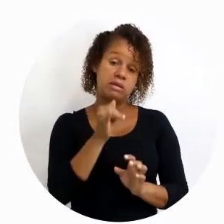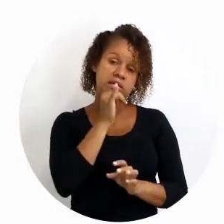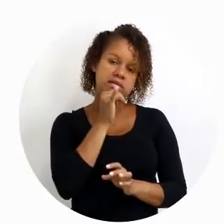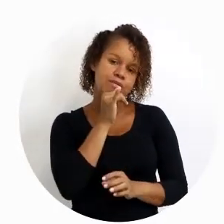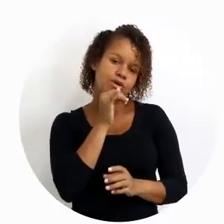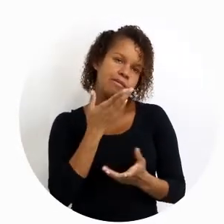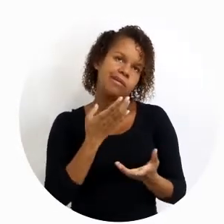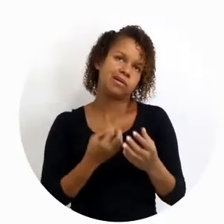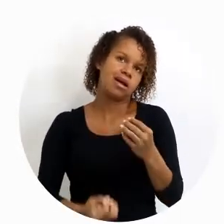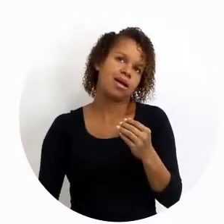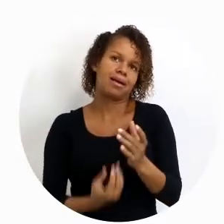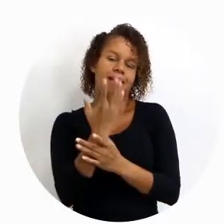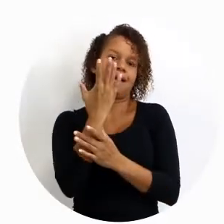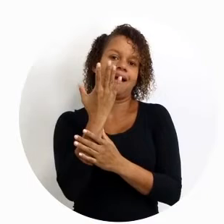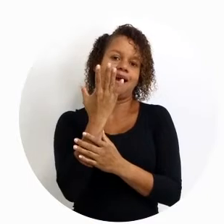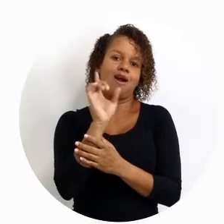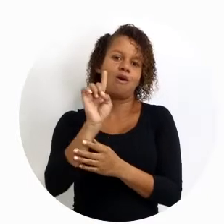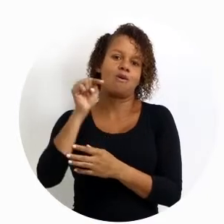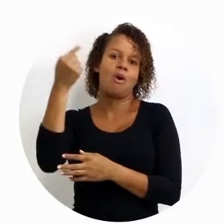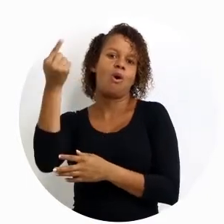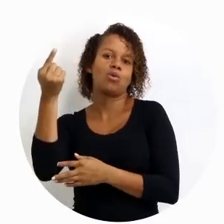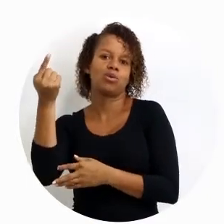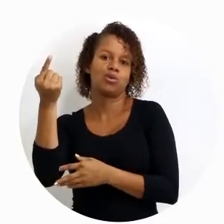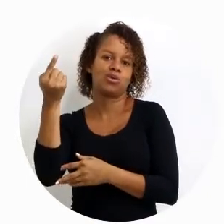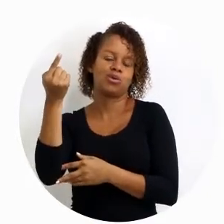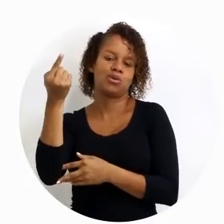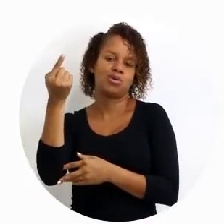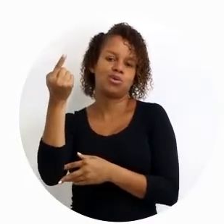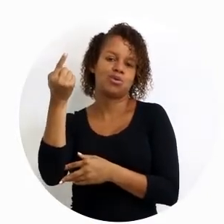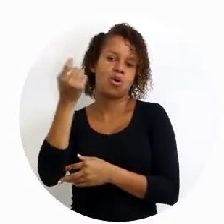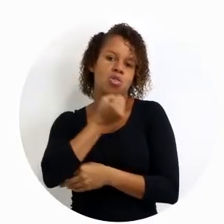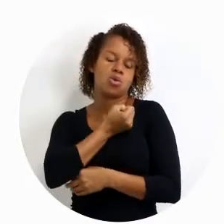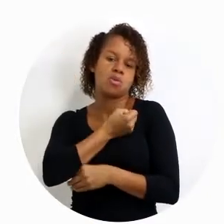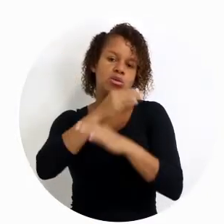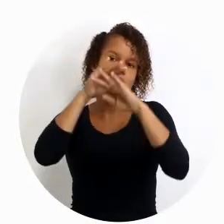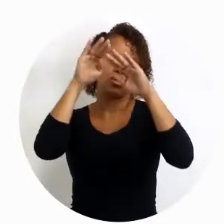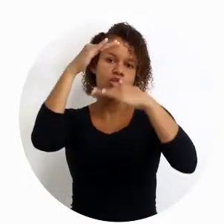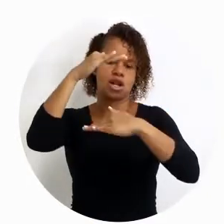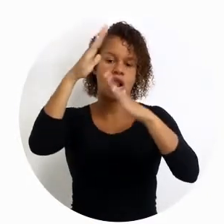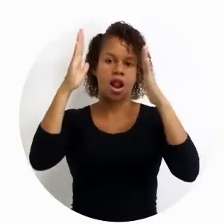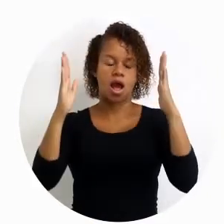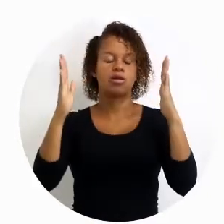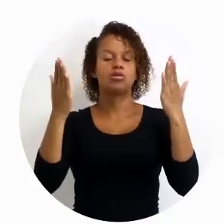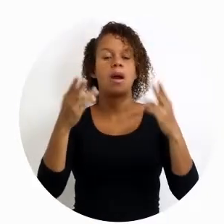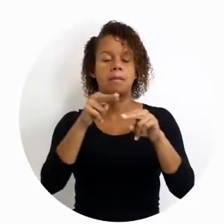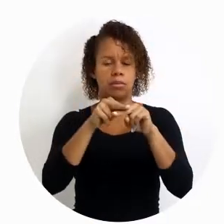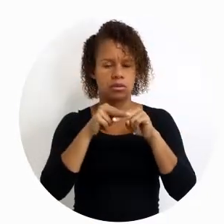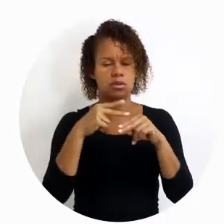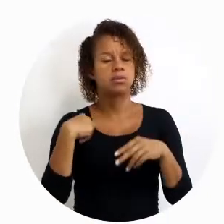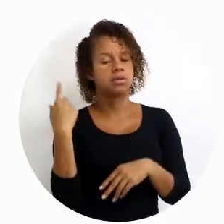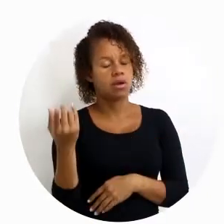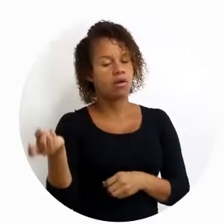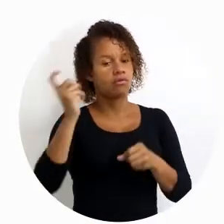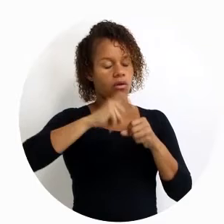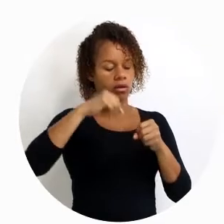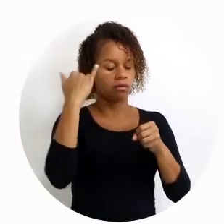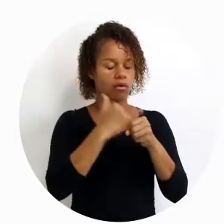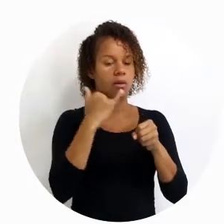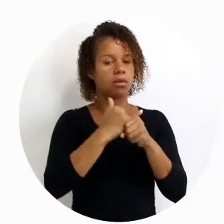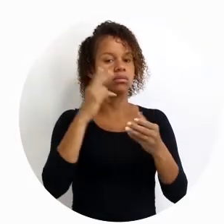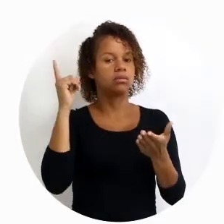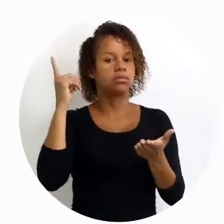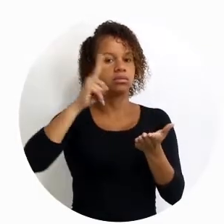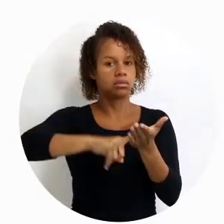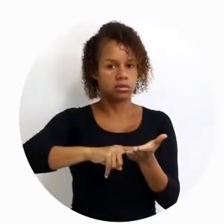Vamos supor que eu queira criar um polígono com outro número de lados. Para isso, eu preciso voltar na ferramenta